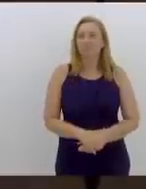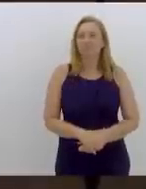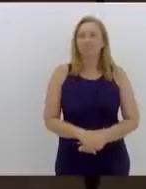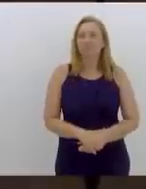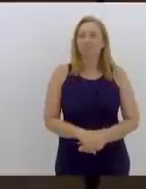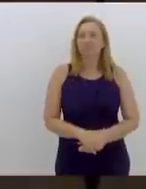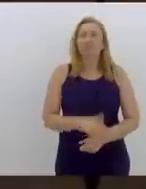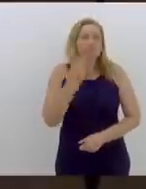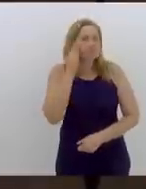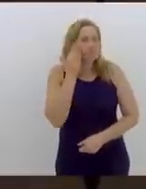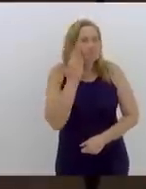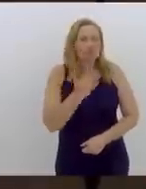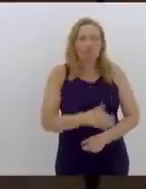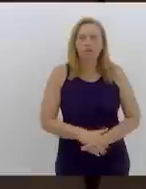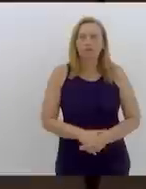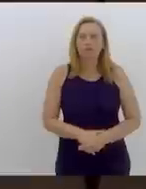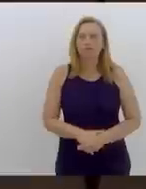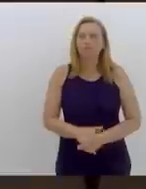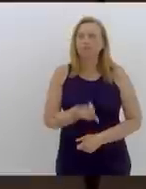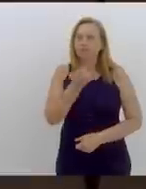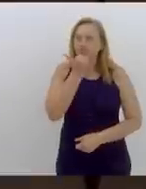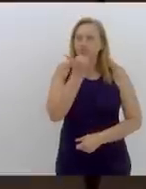entendeu pessoal desculpe